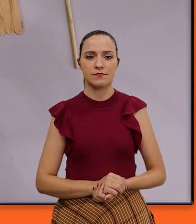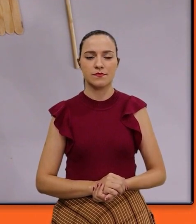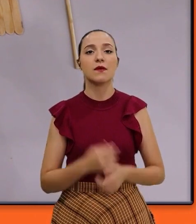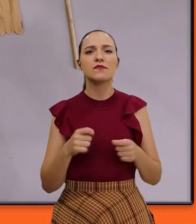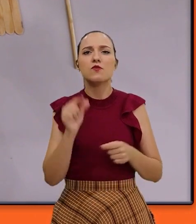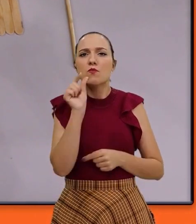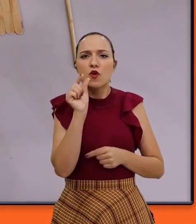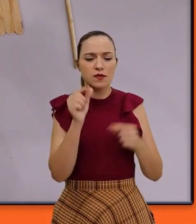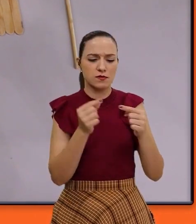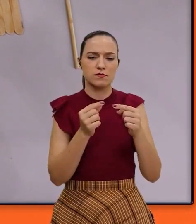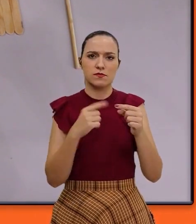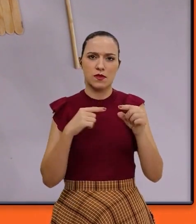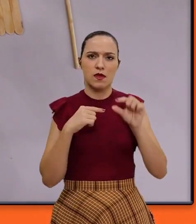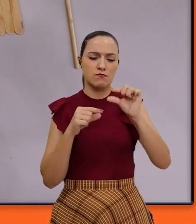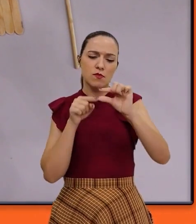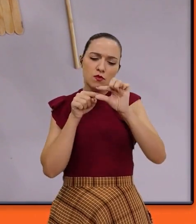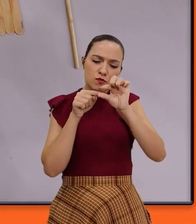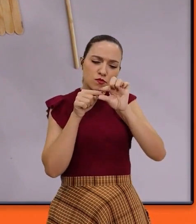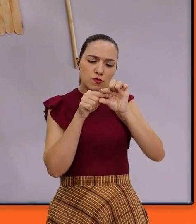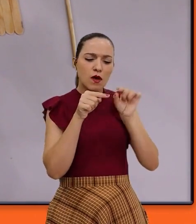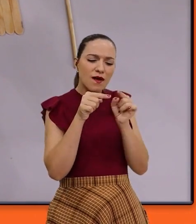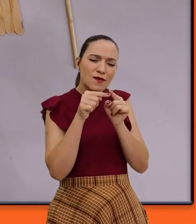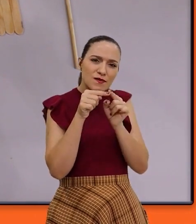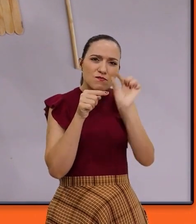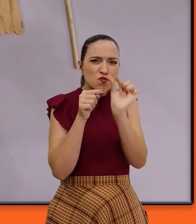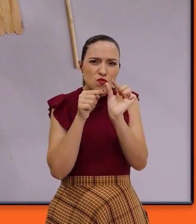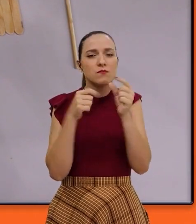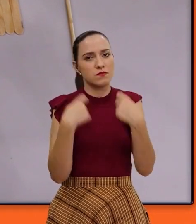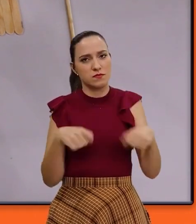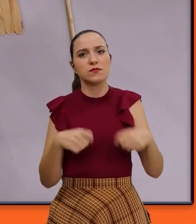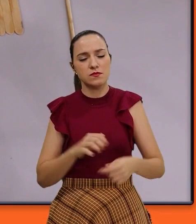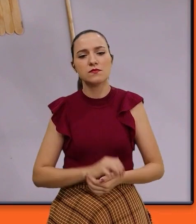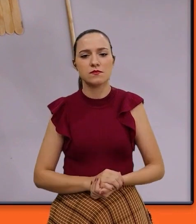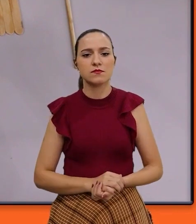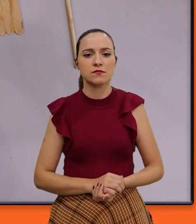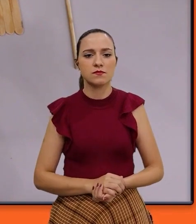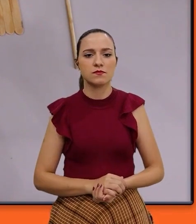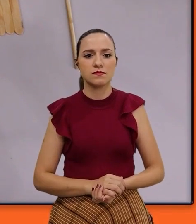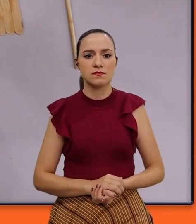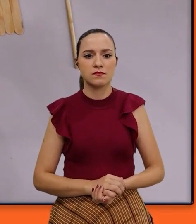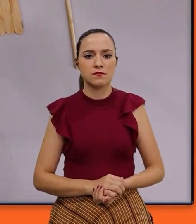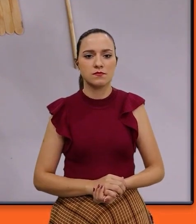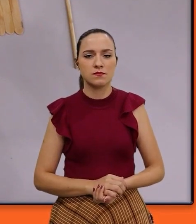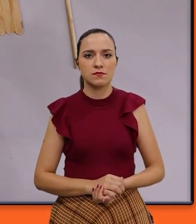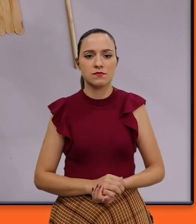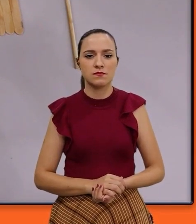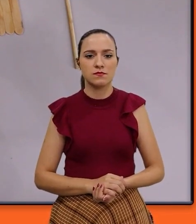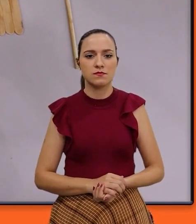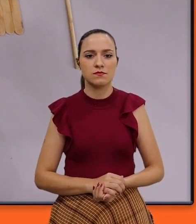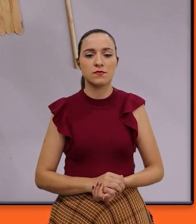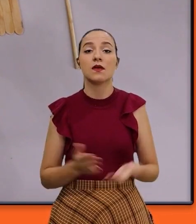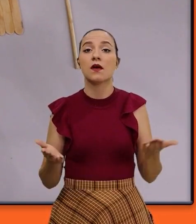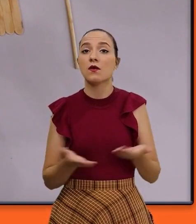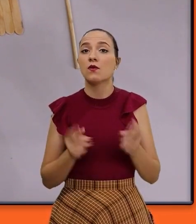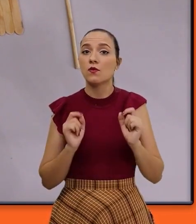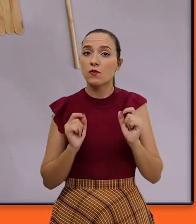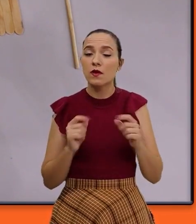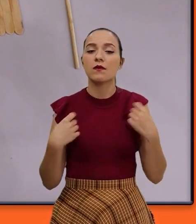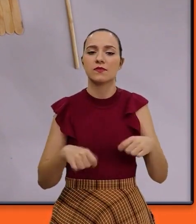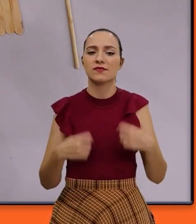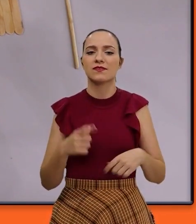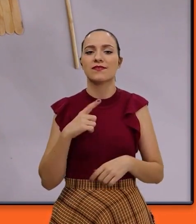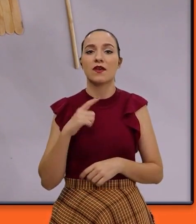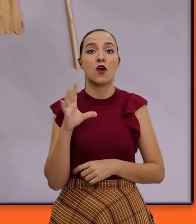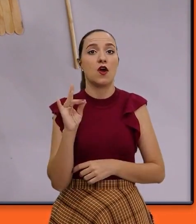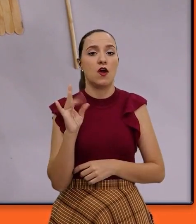deixando uma pequena beiradinha aqui do palito. Agora, precisamos colar aqui